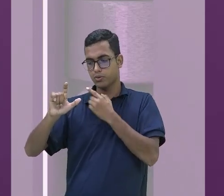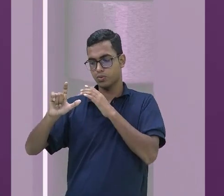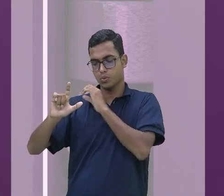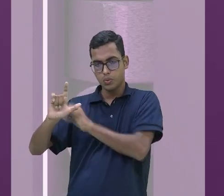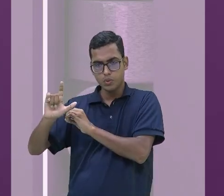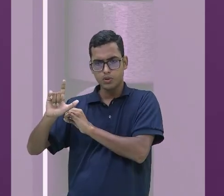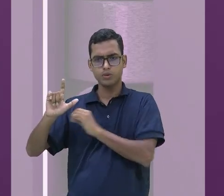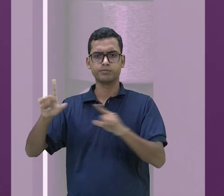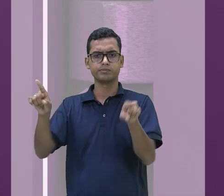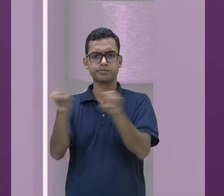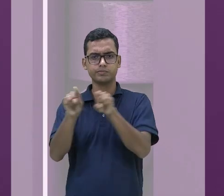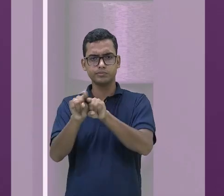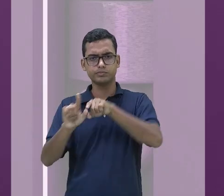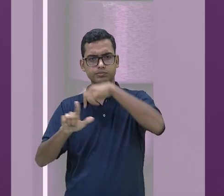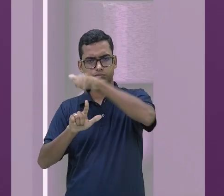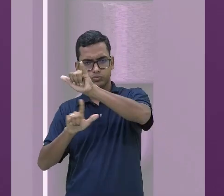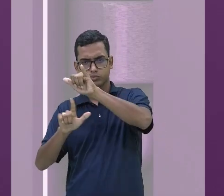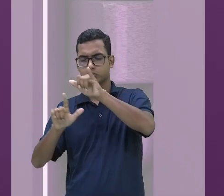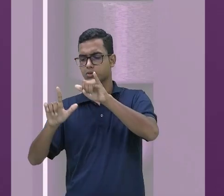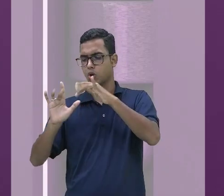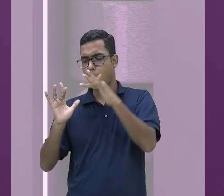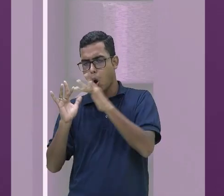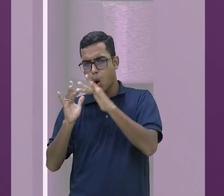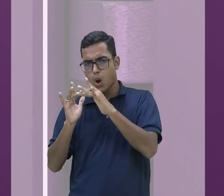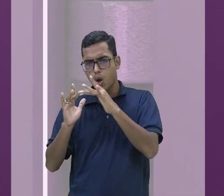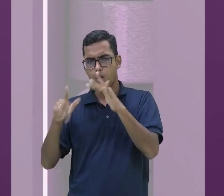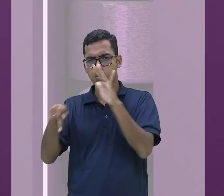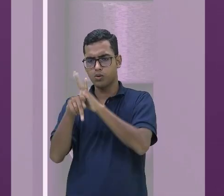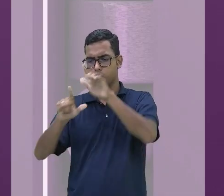y, mas ele nunca vai encostar no